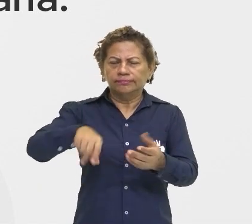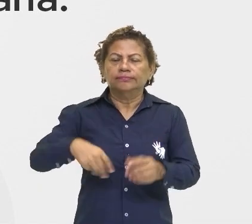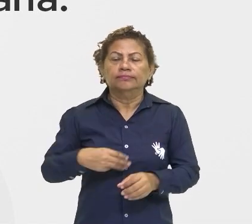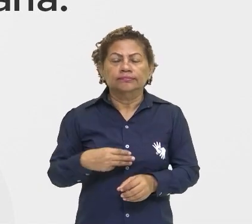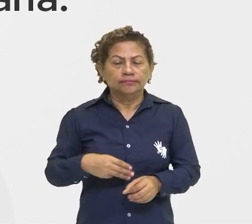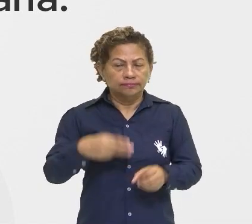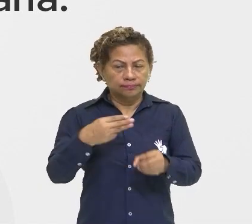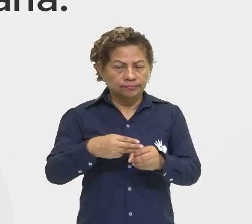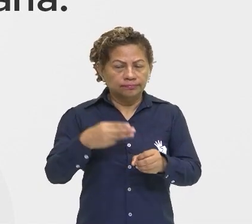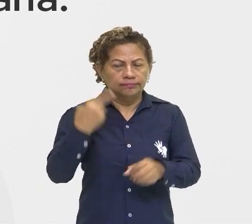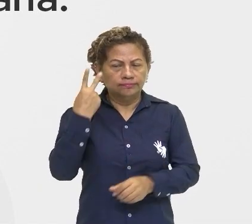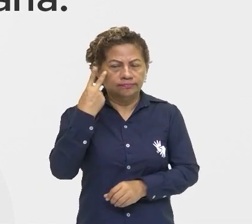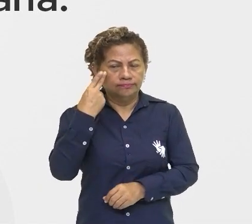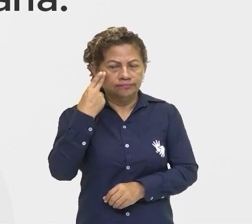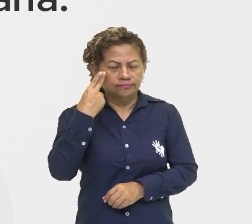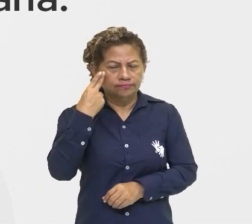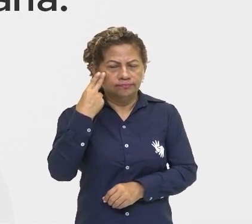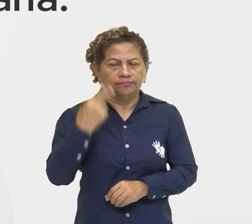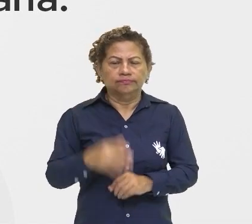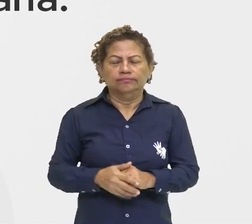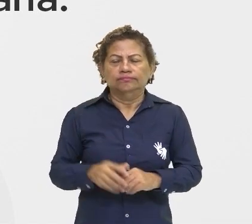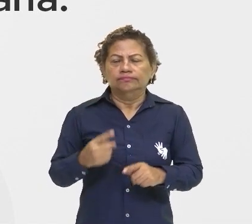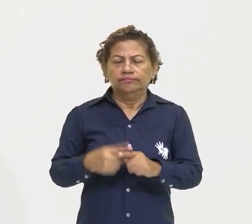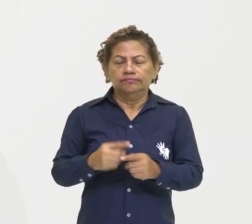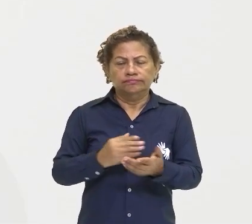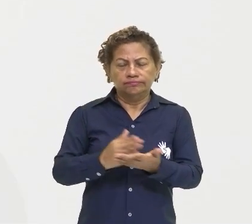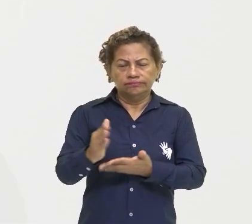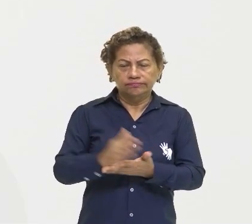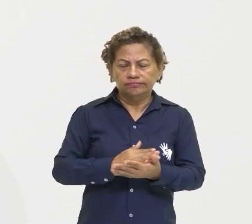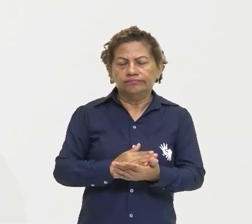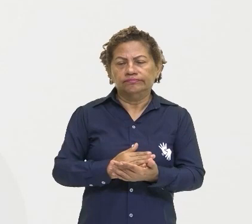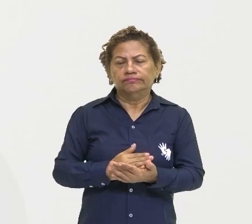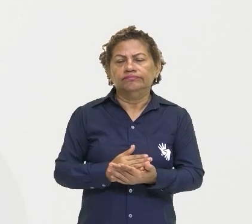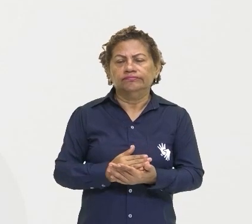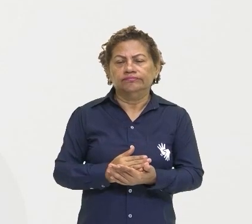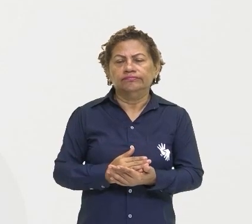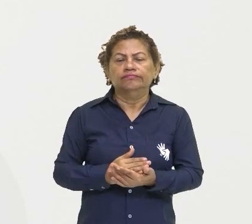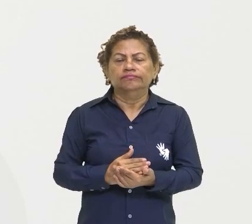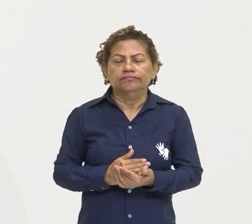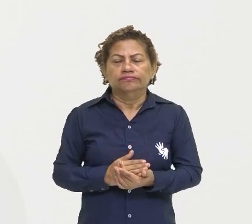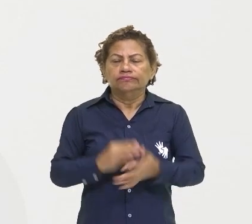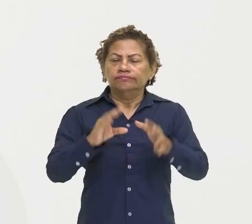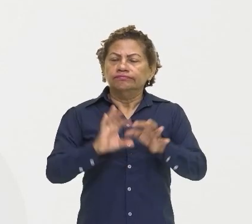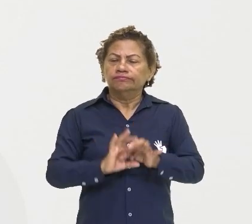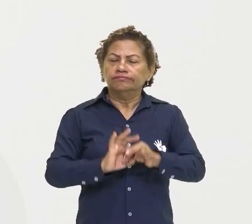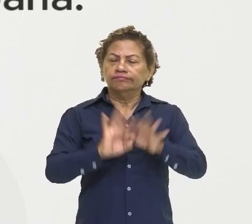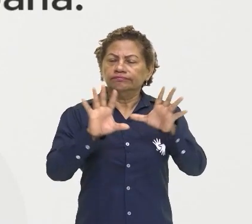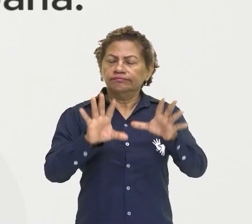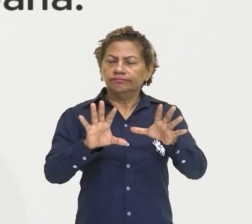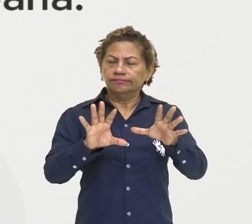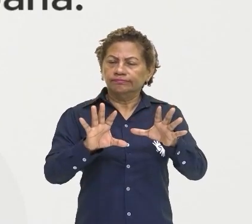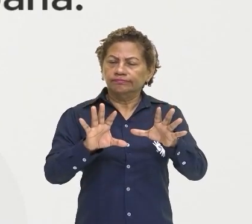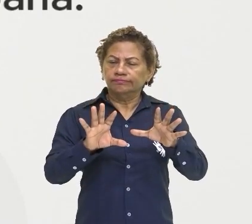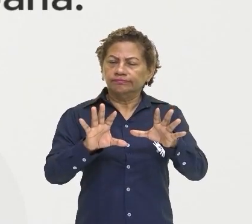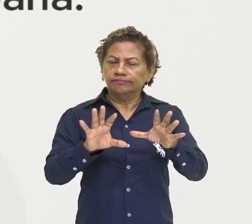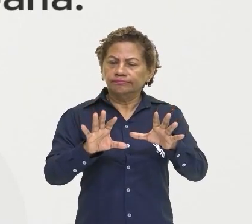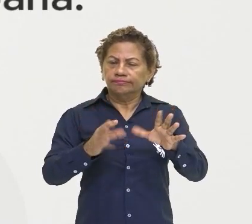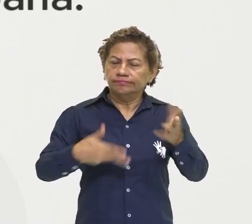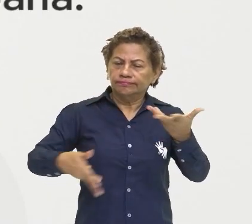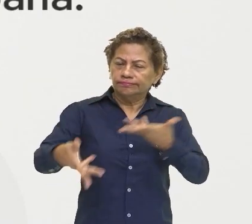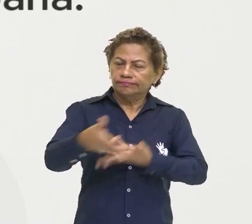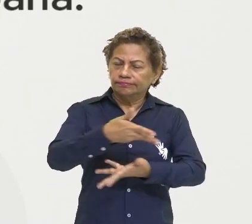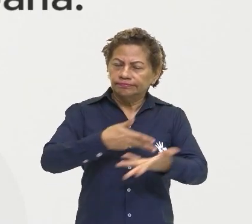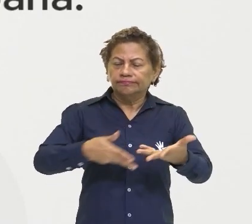seja normal a existência de alguns conflitos no processo de elaboração e definição do que é prioritário dentro desse plano